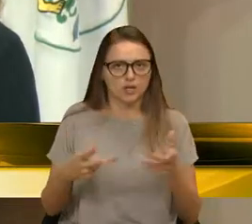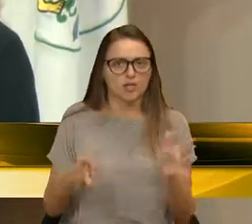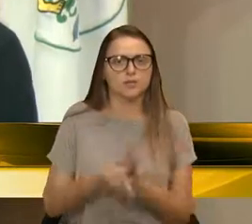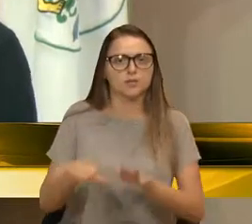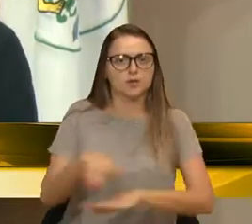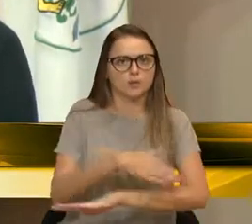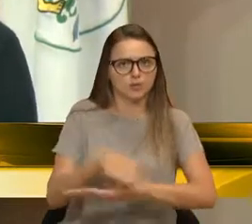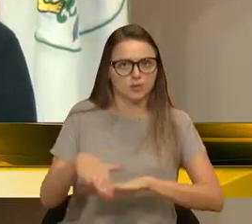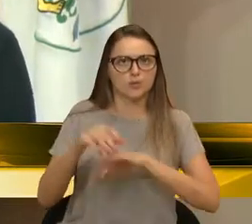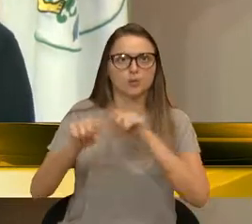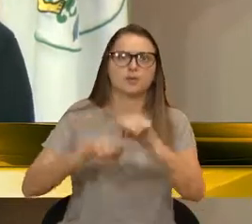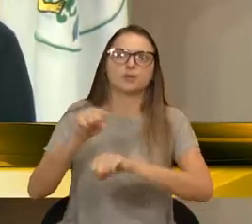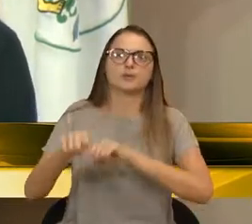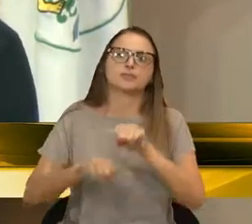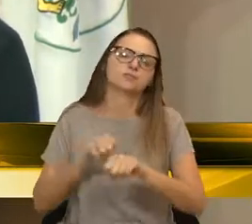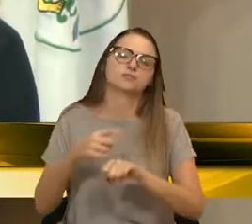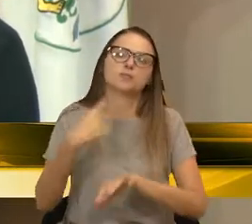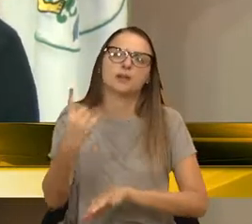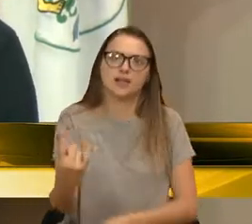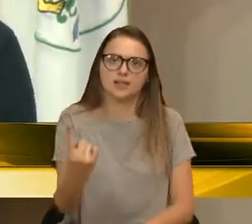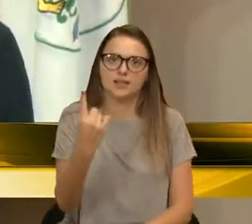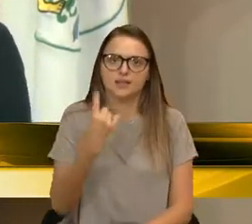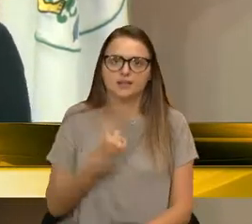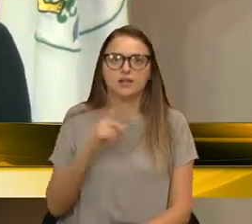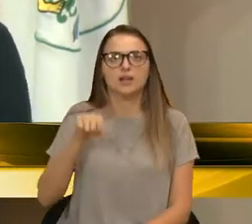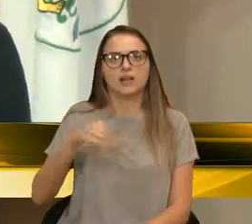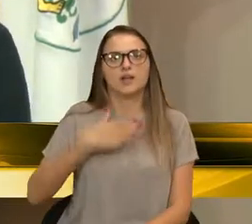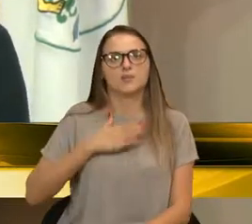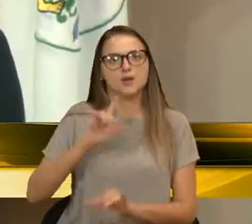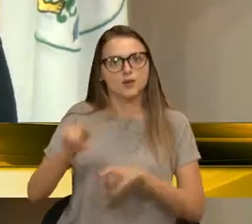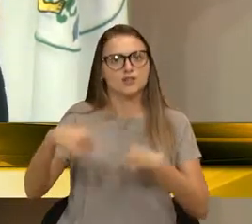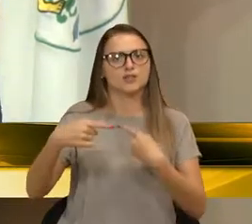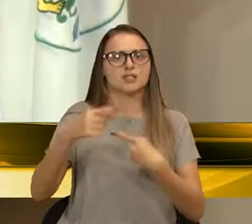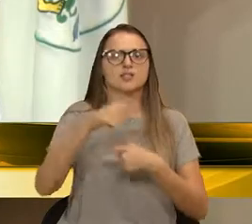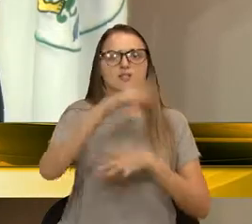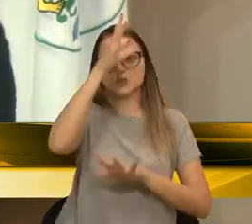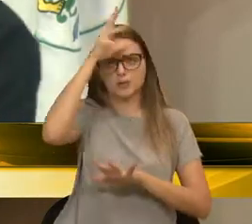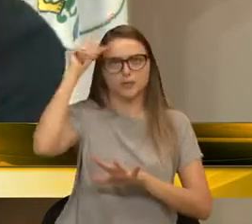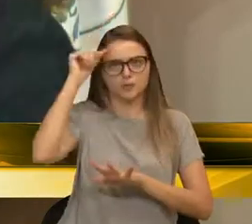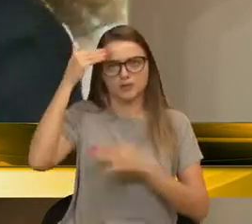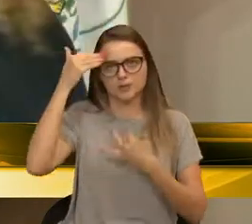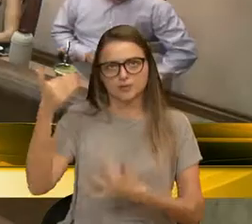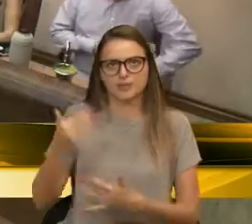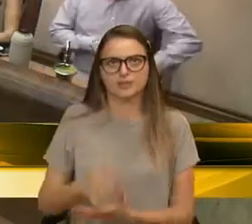utilizem como meio de locomoção, e esse é o meu desafio para o poder público. Obrigada.